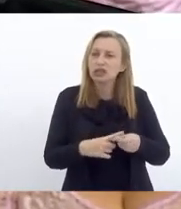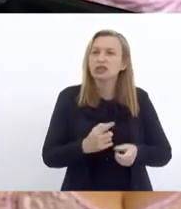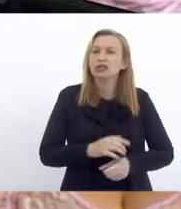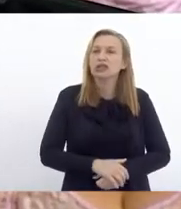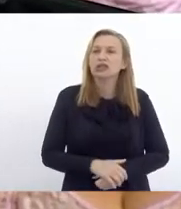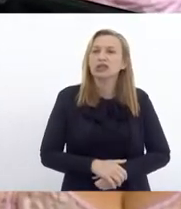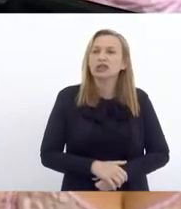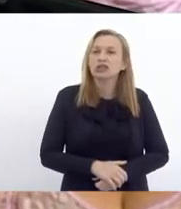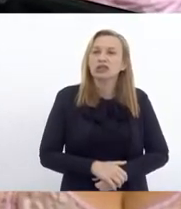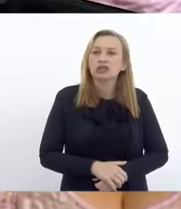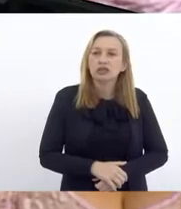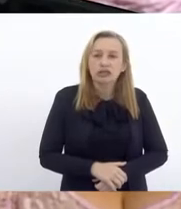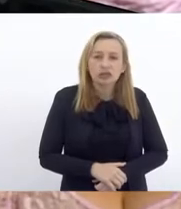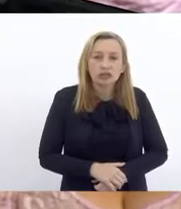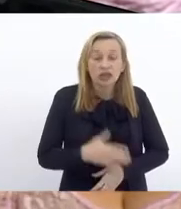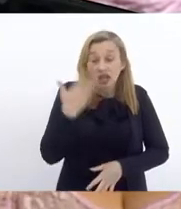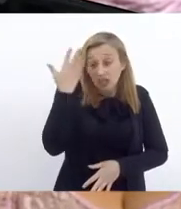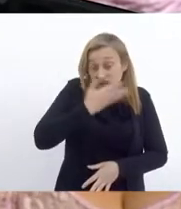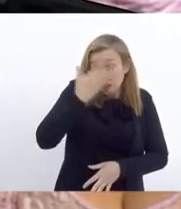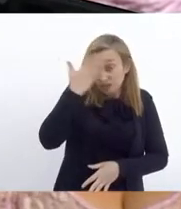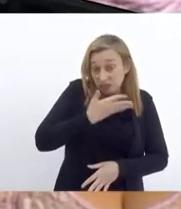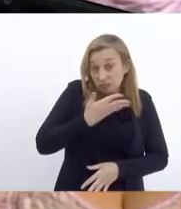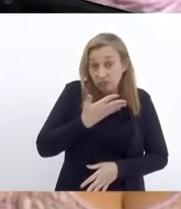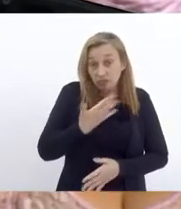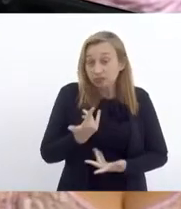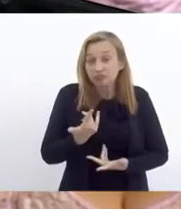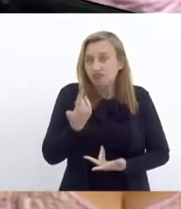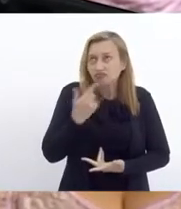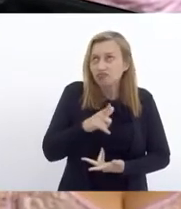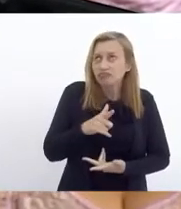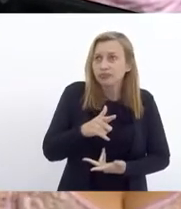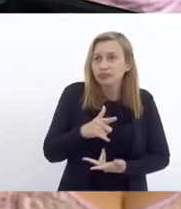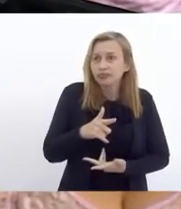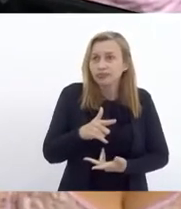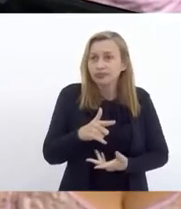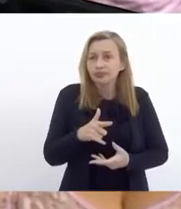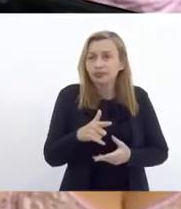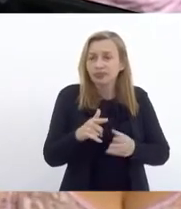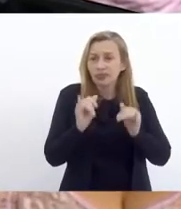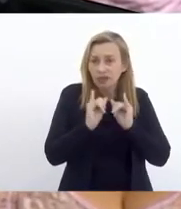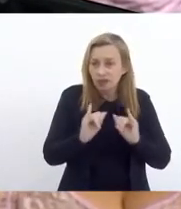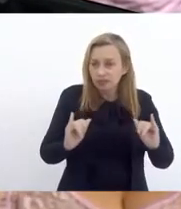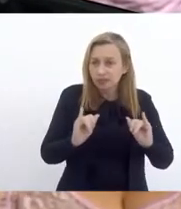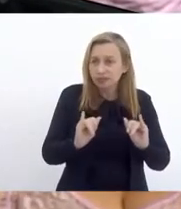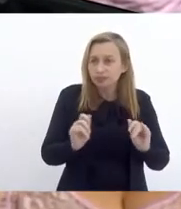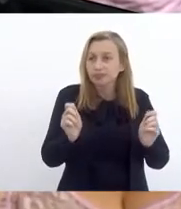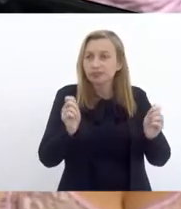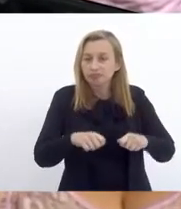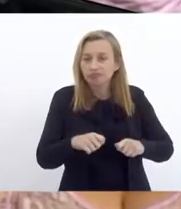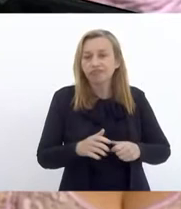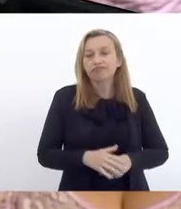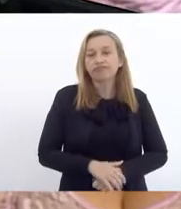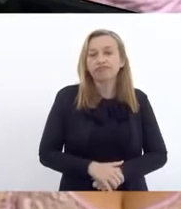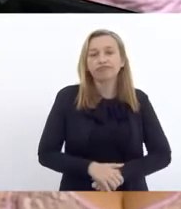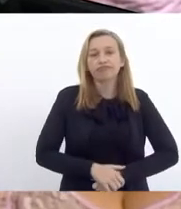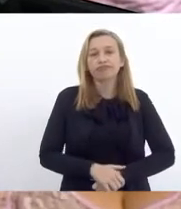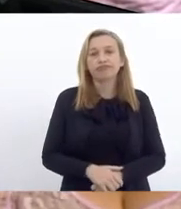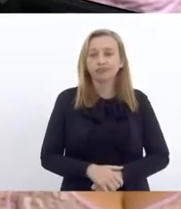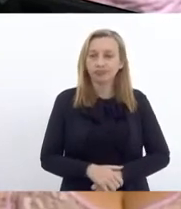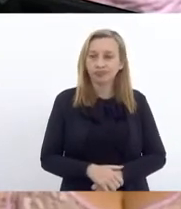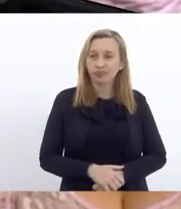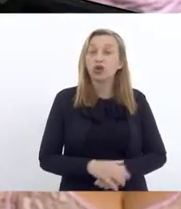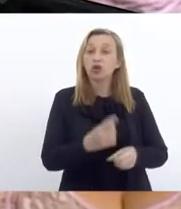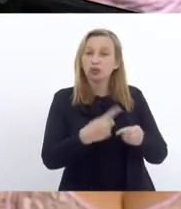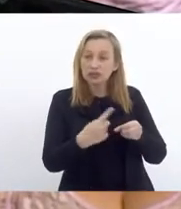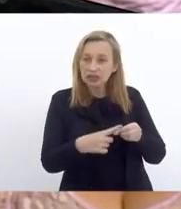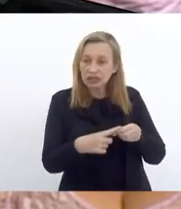que muitas vezes a gente não enxerga, não consegue fazer essa propaganda dessa potencial do município. O município ainda